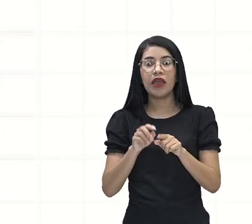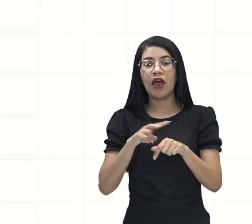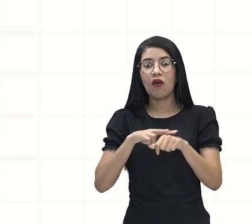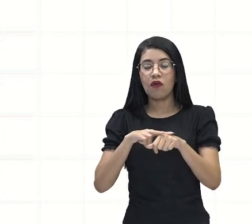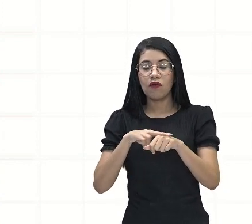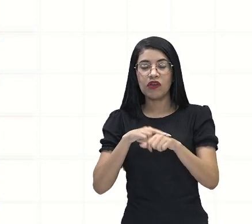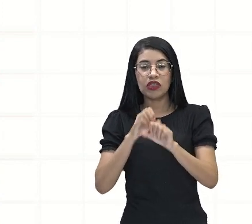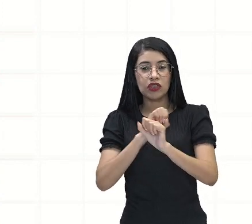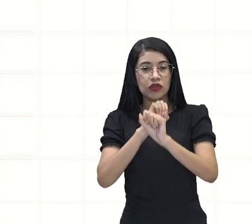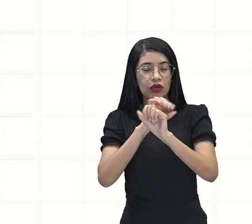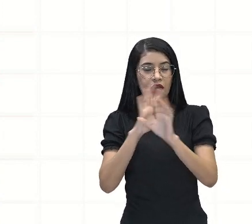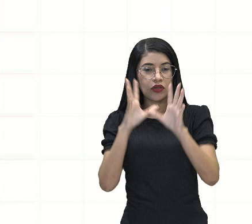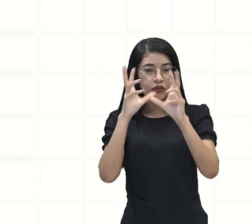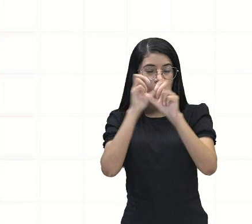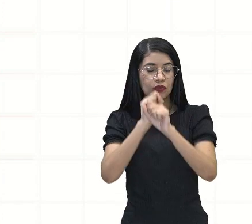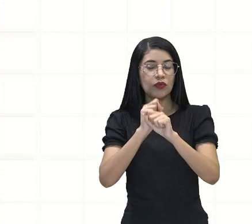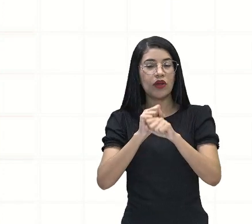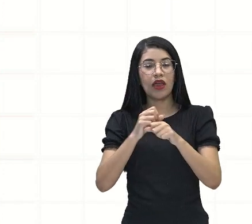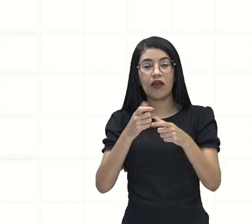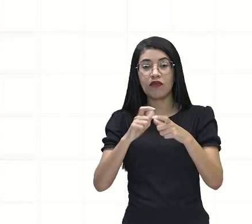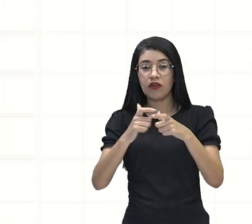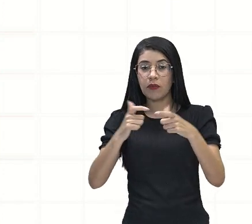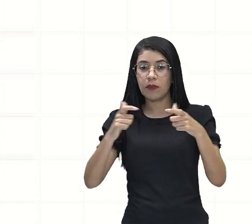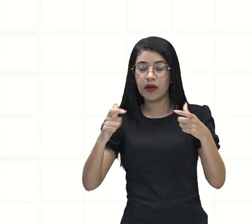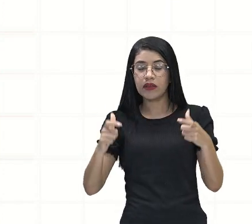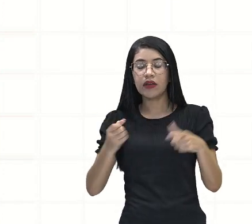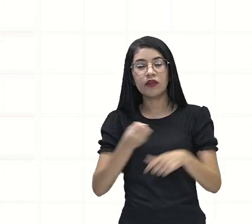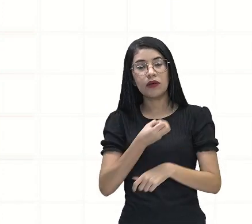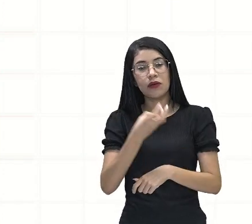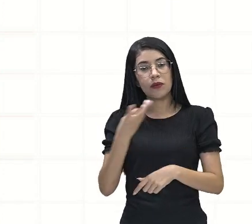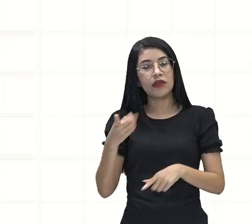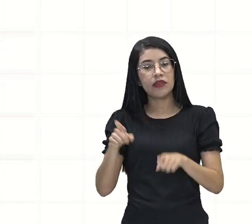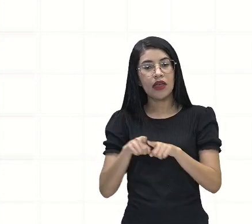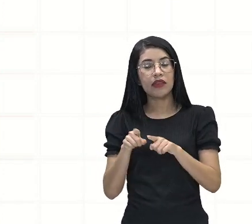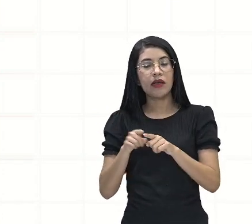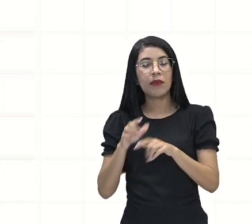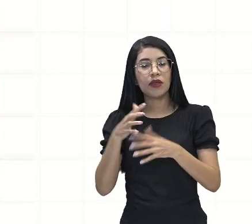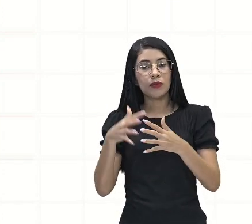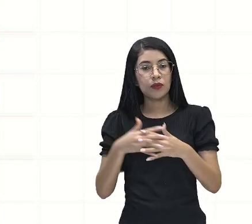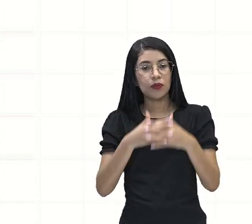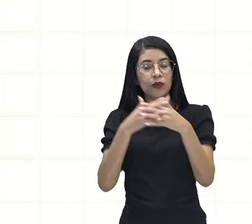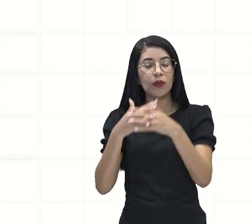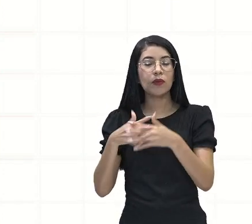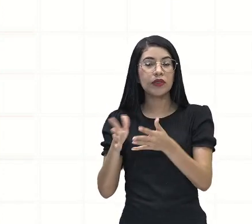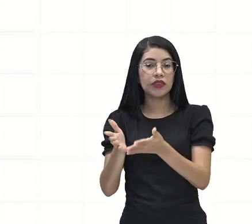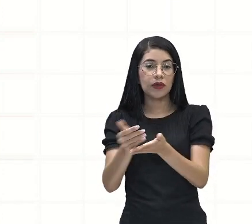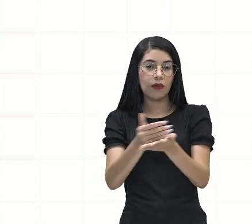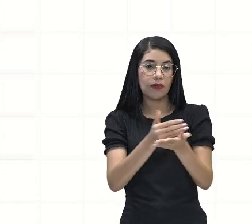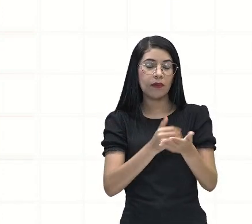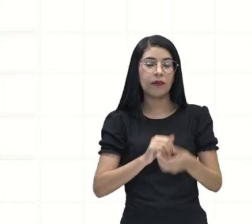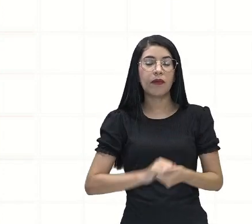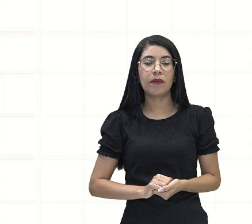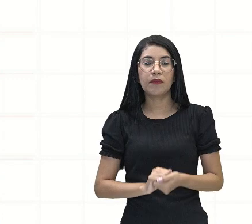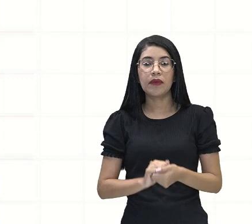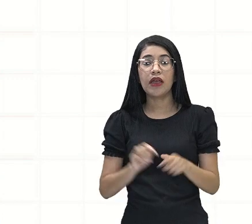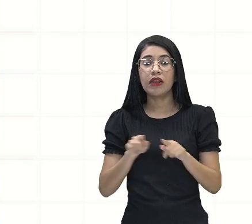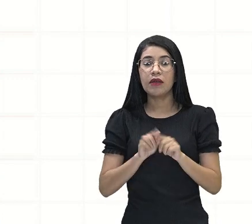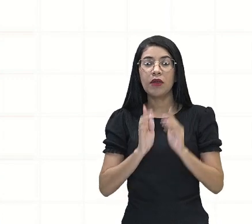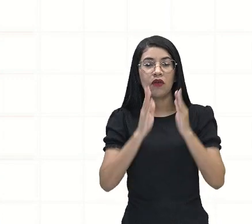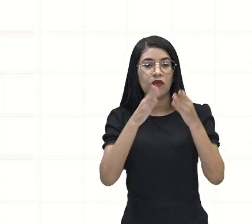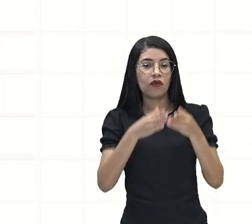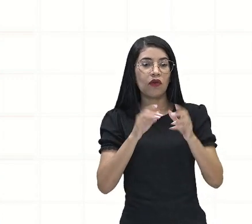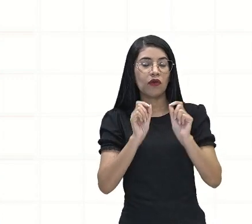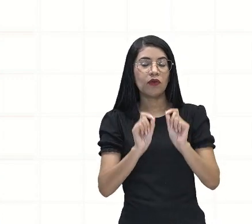indicando que o número de colheitadeiras é maior né então a gente chama atenção aqui também pra região centro--oeste